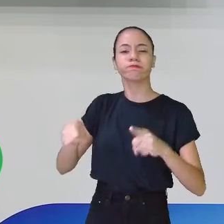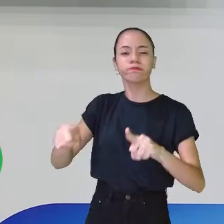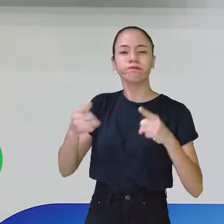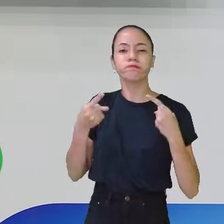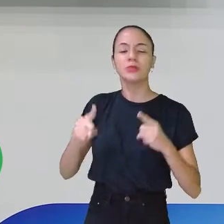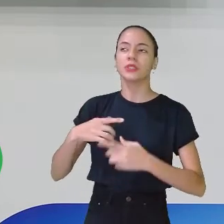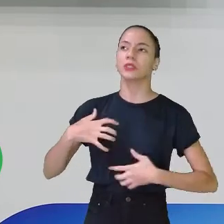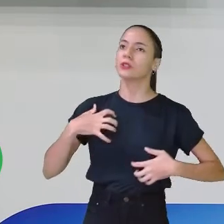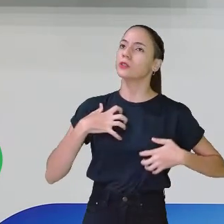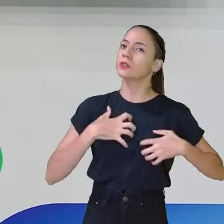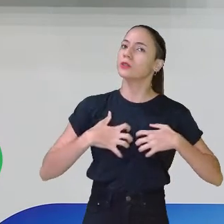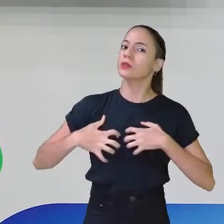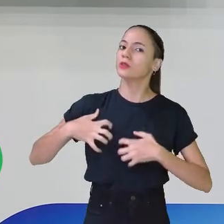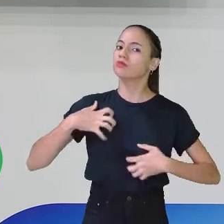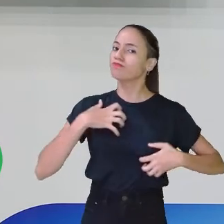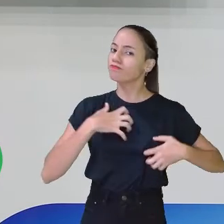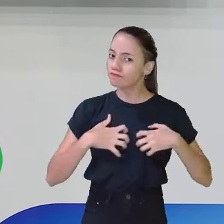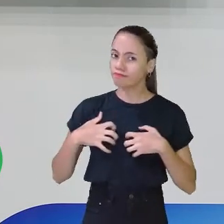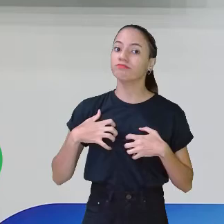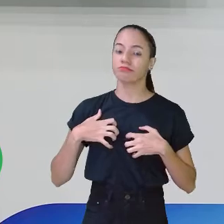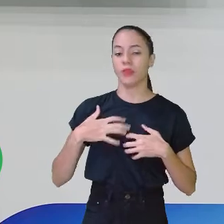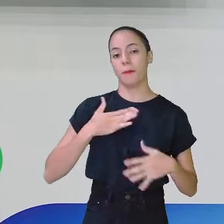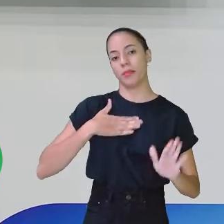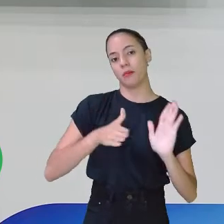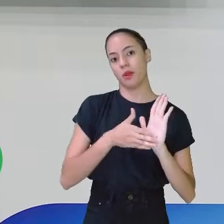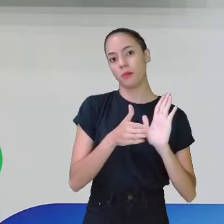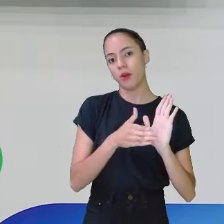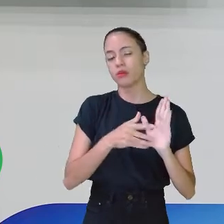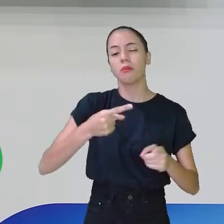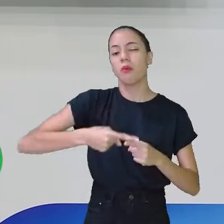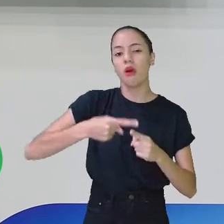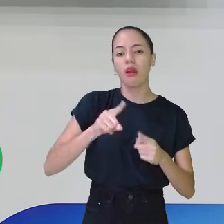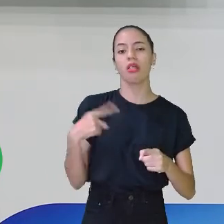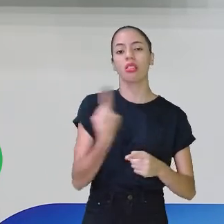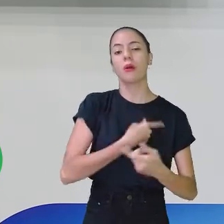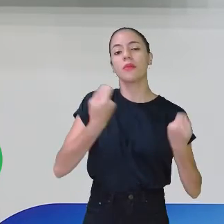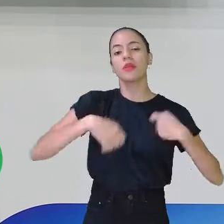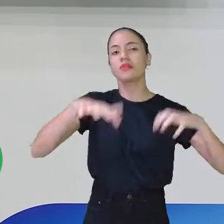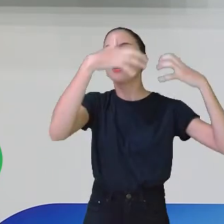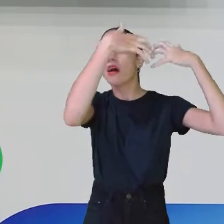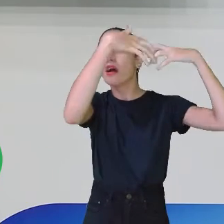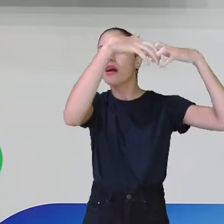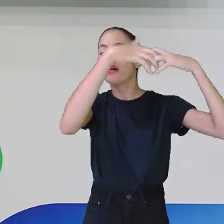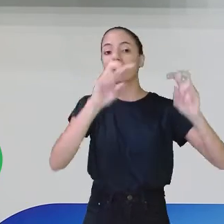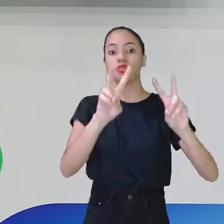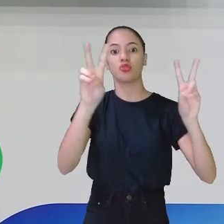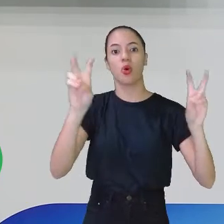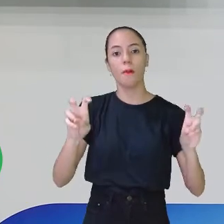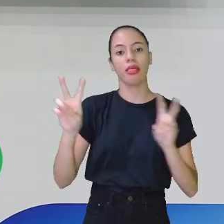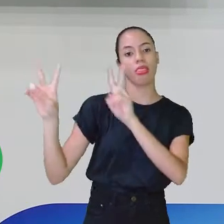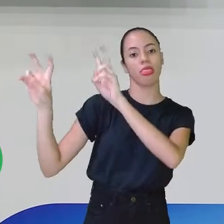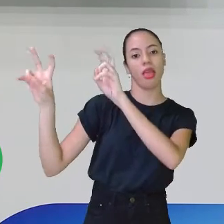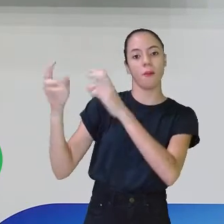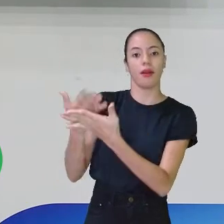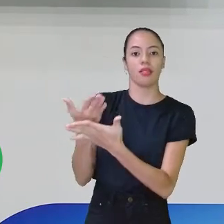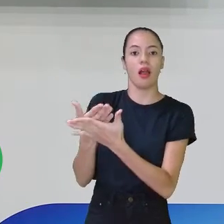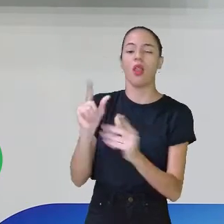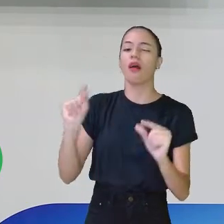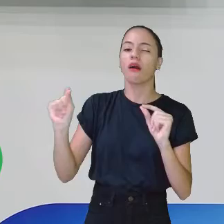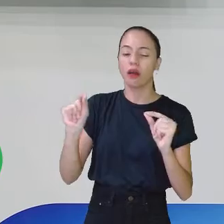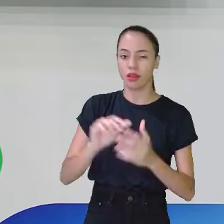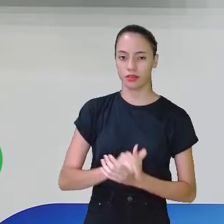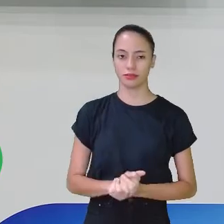umas inquietações, certo? Para que a gente possa refletir acerca da temática da aula, que é a